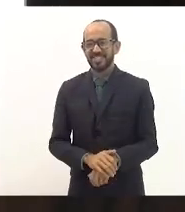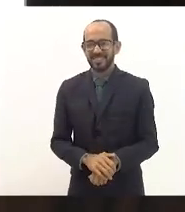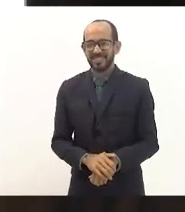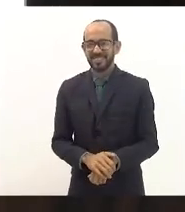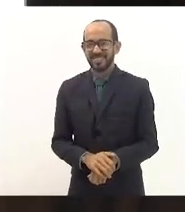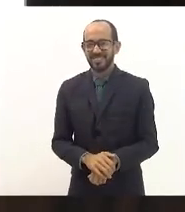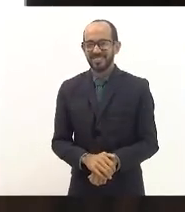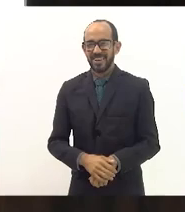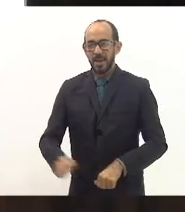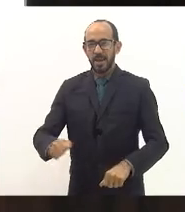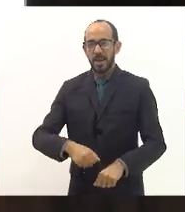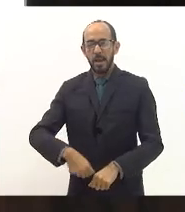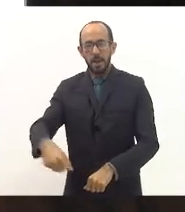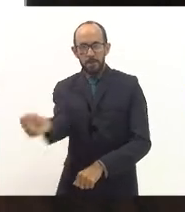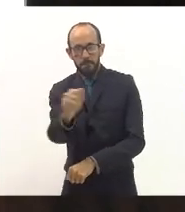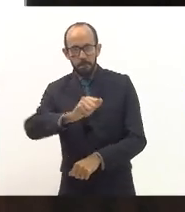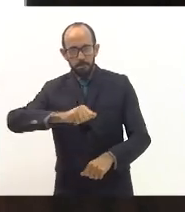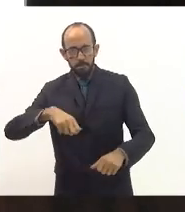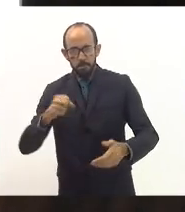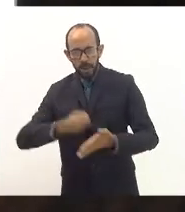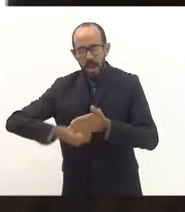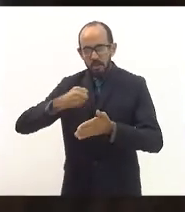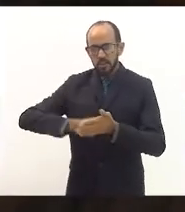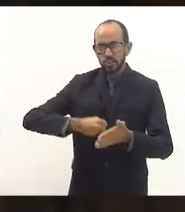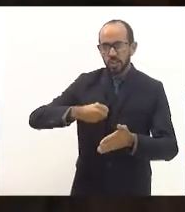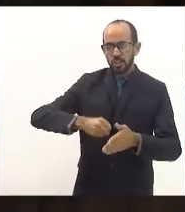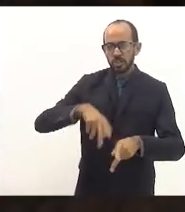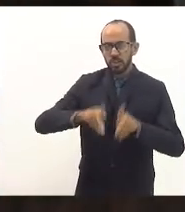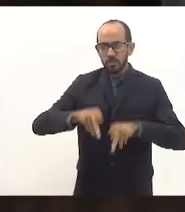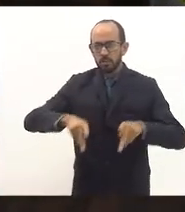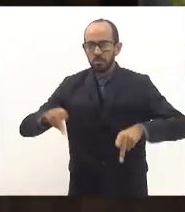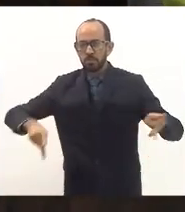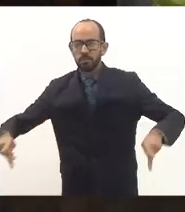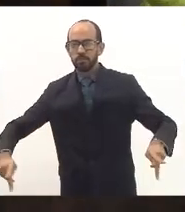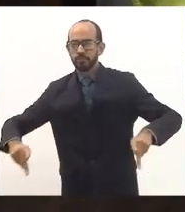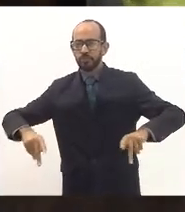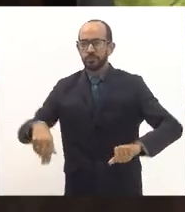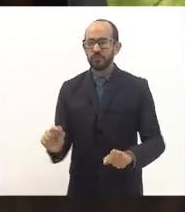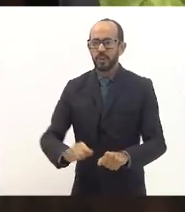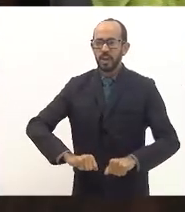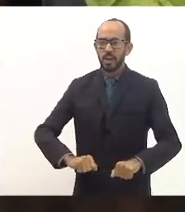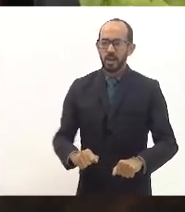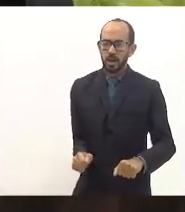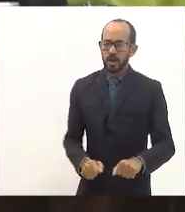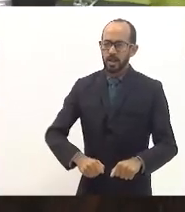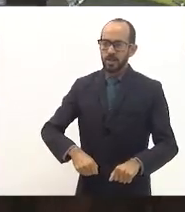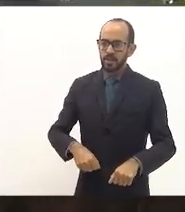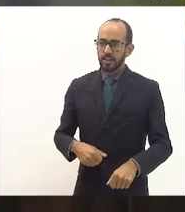brava gente brasileira, longe vai.